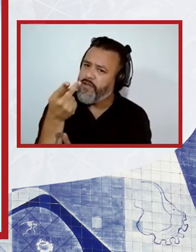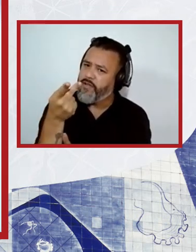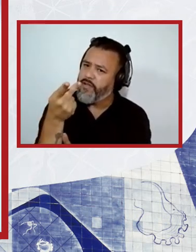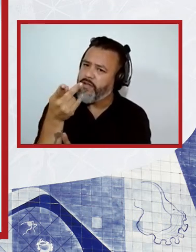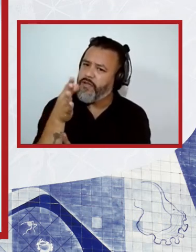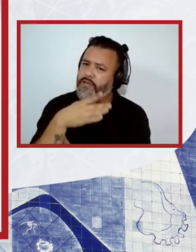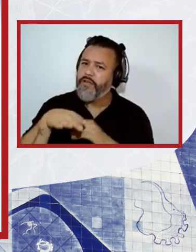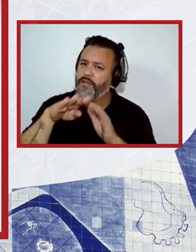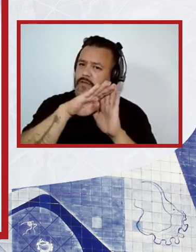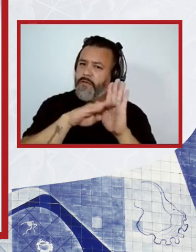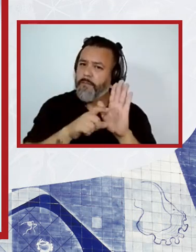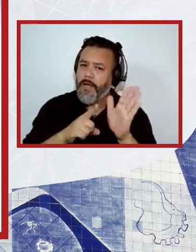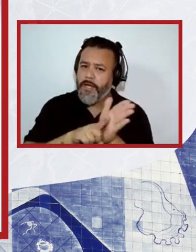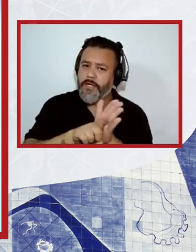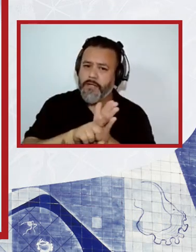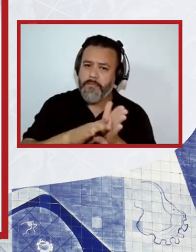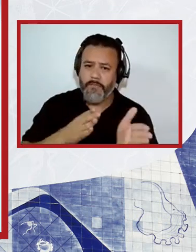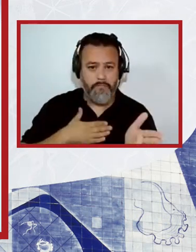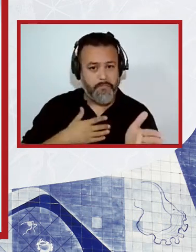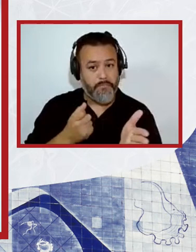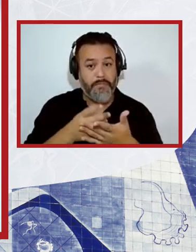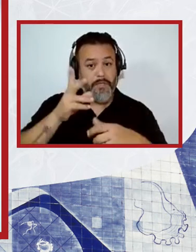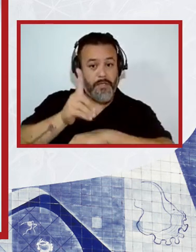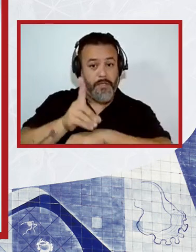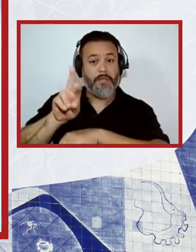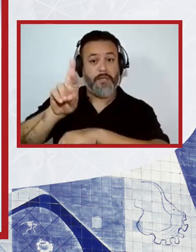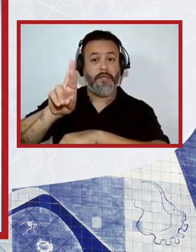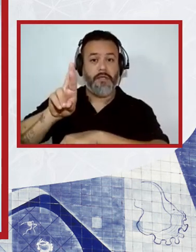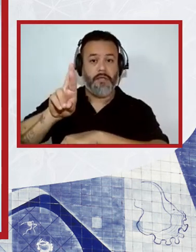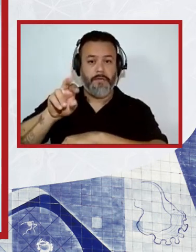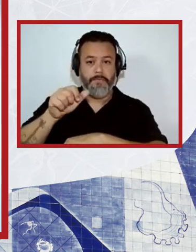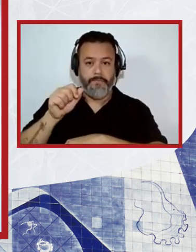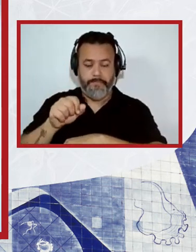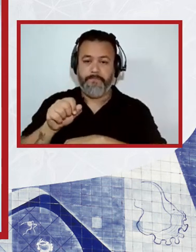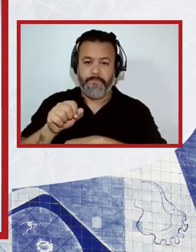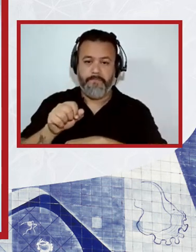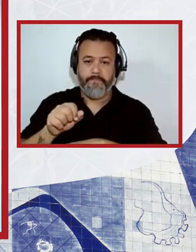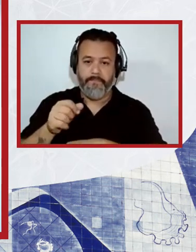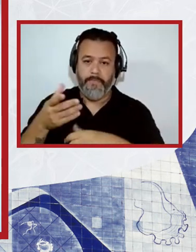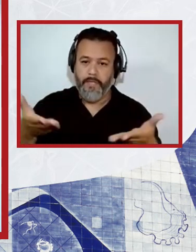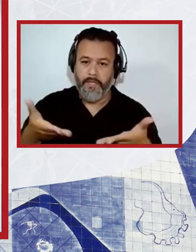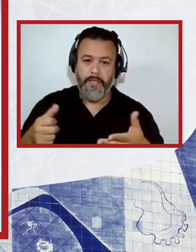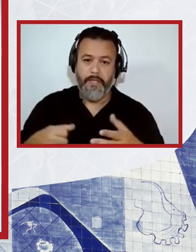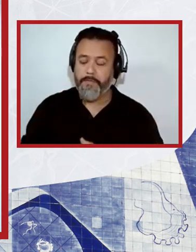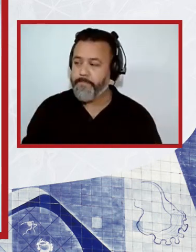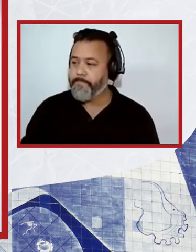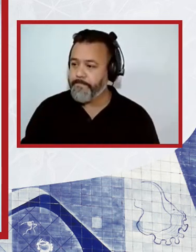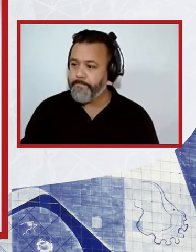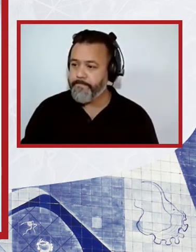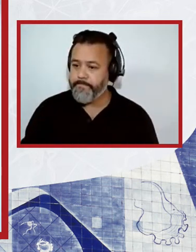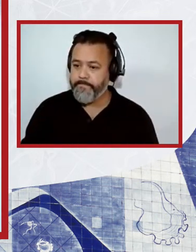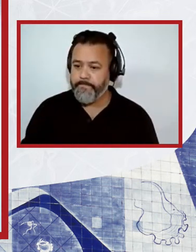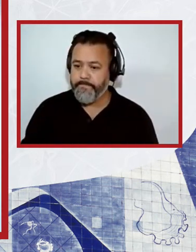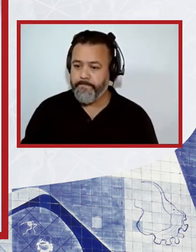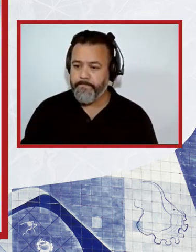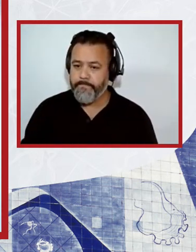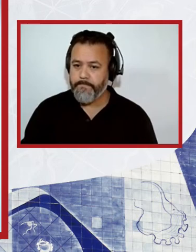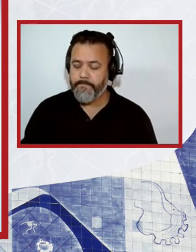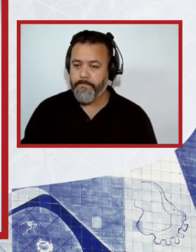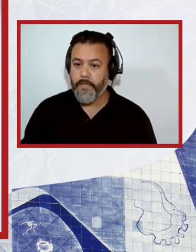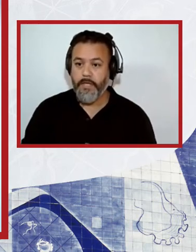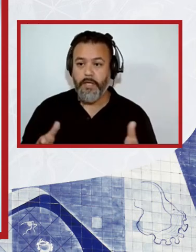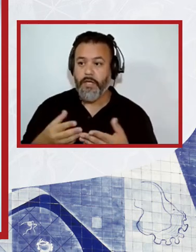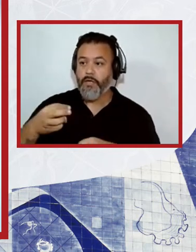parte da minha pesquisa de doutorado, né, agora não mais mestre em educação,